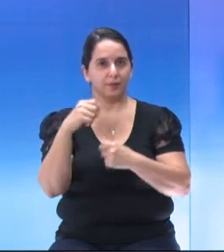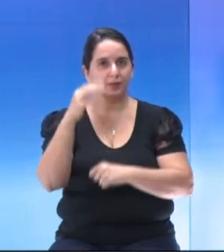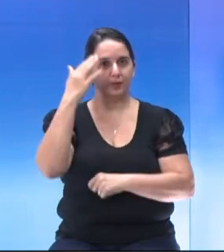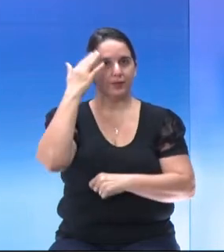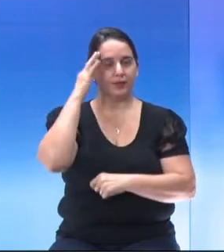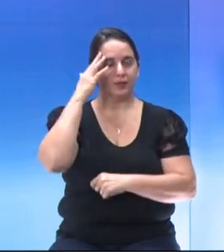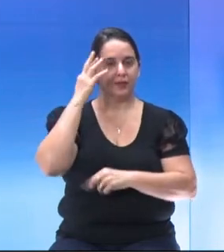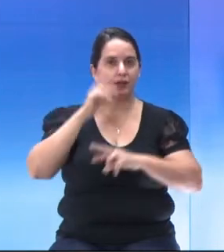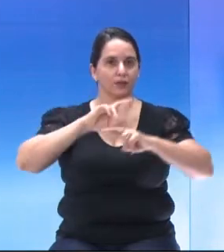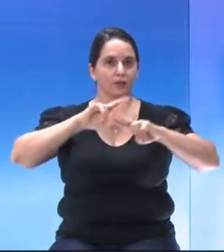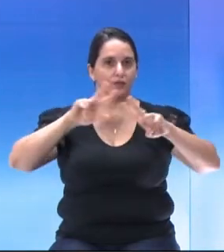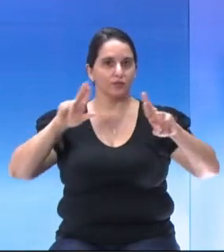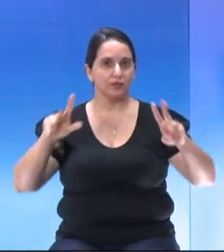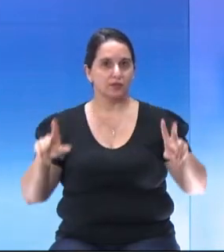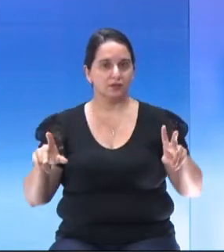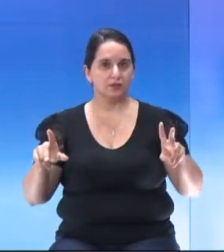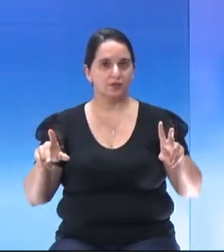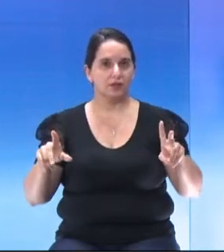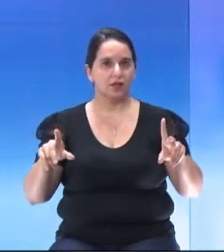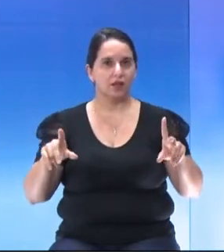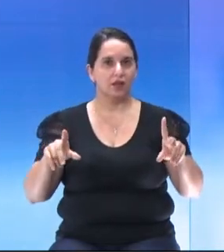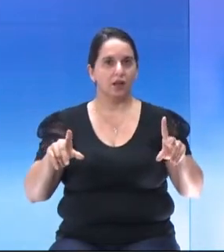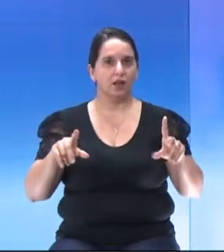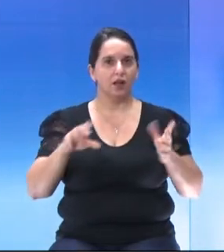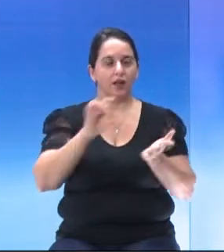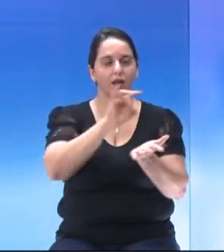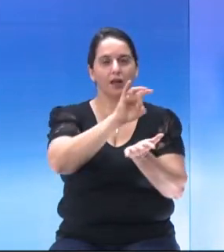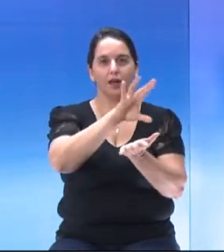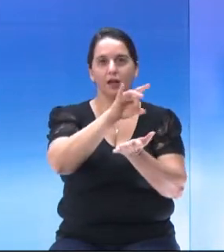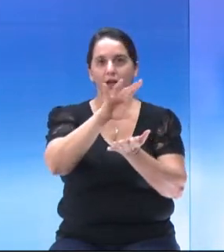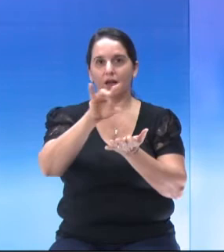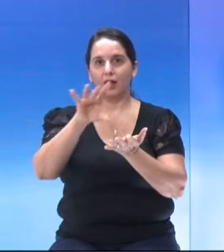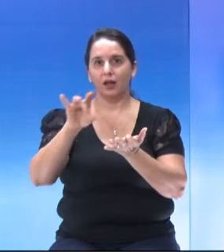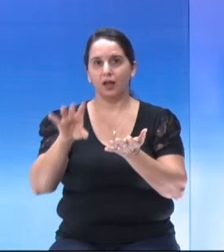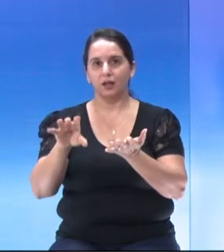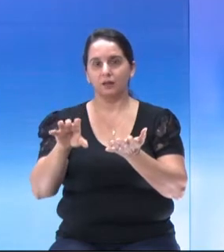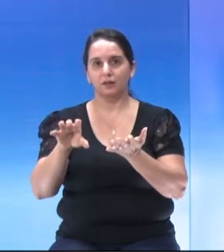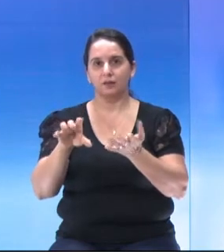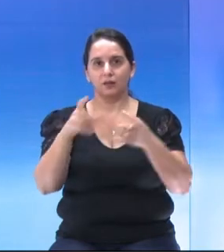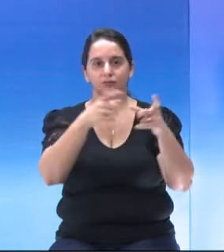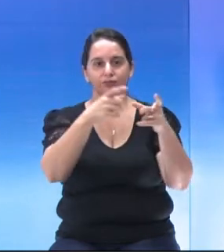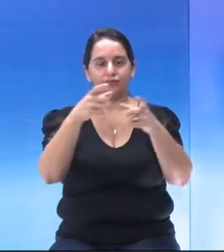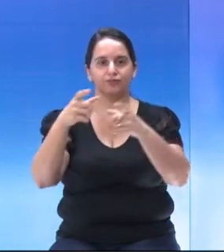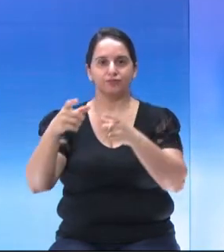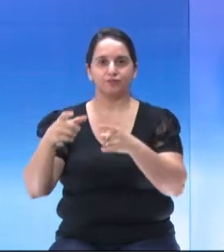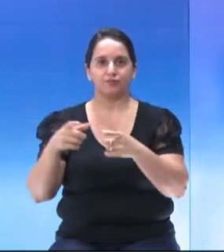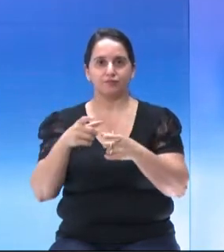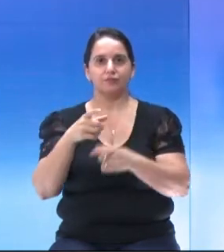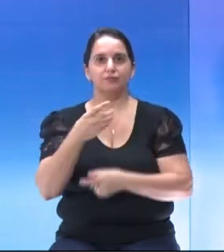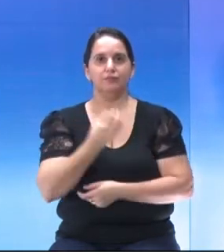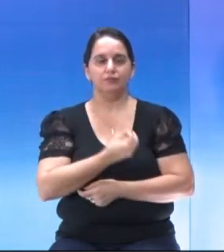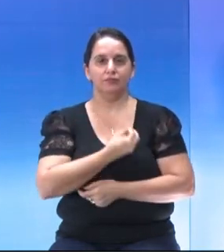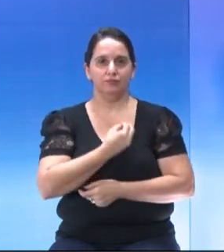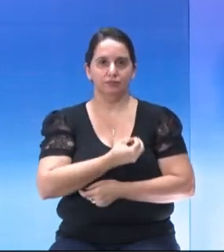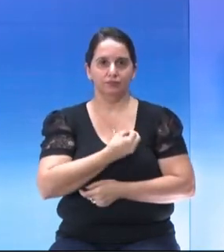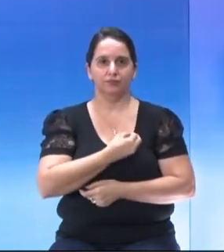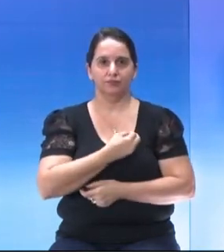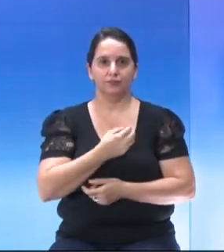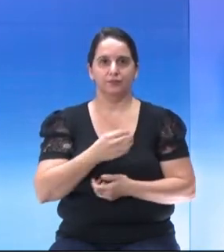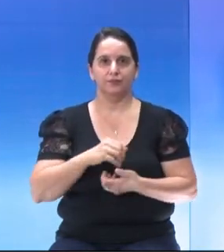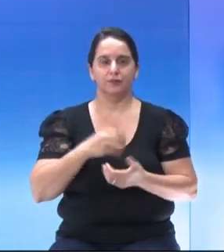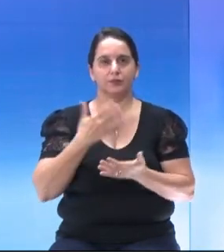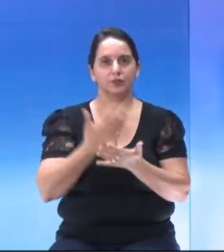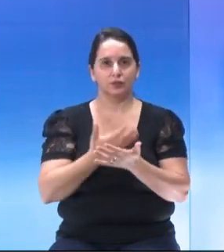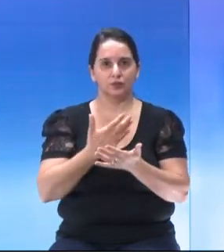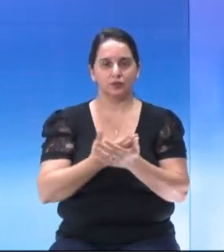saber diferenciar o tipo de vegetação, a fauna, a flora de cada bioma que a gente tem estudado,